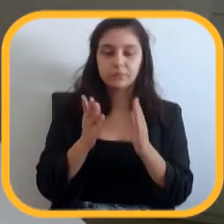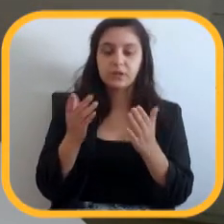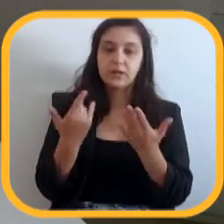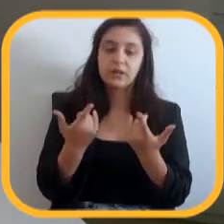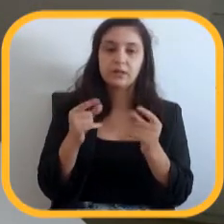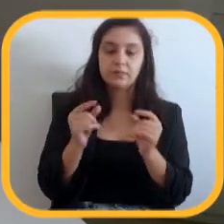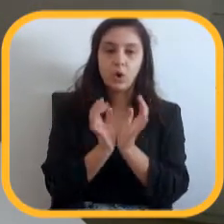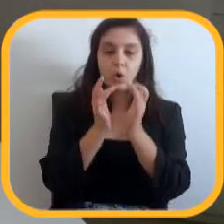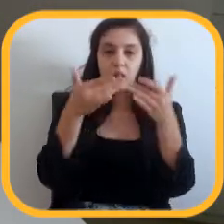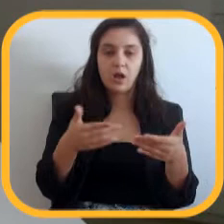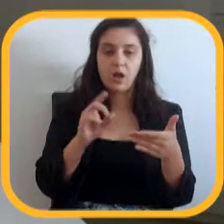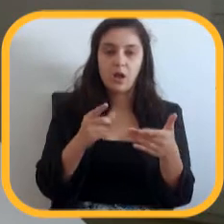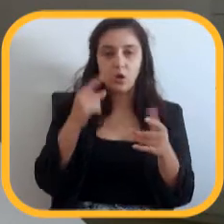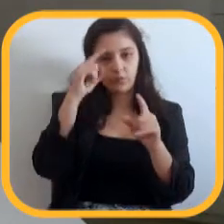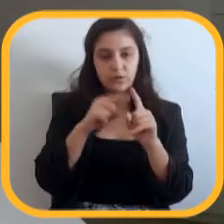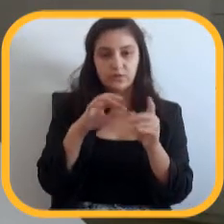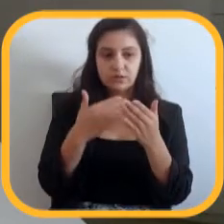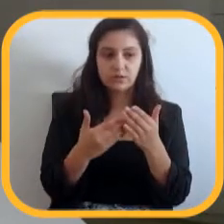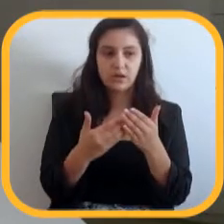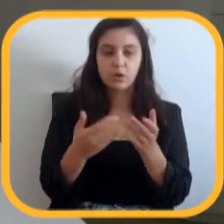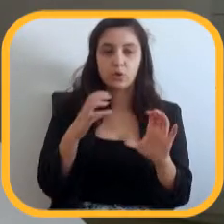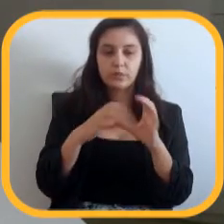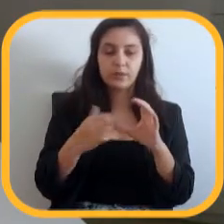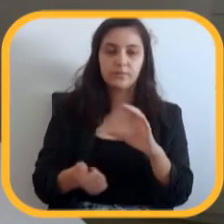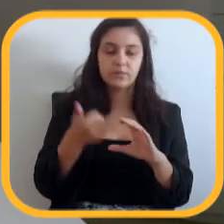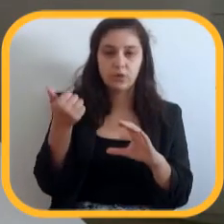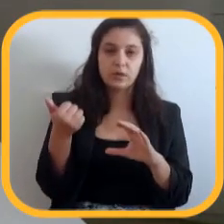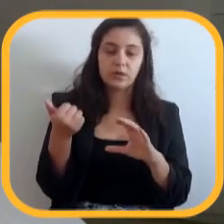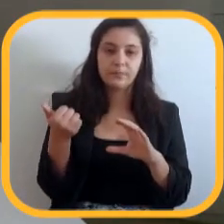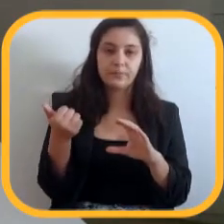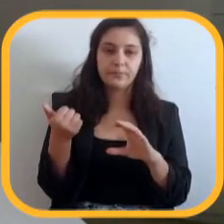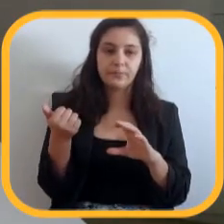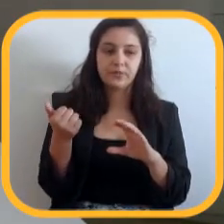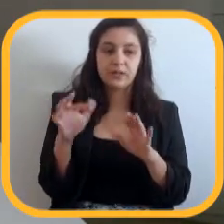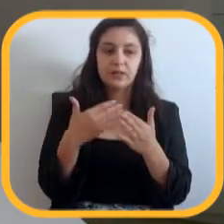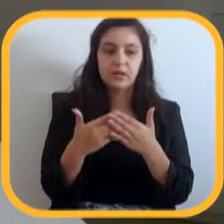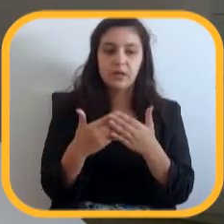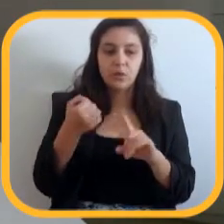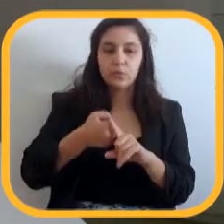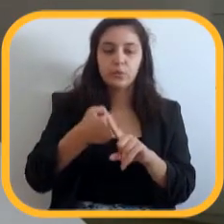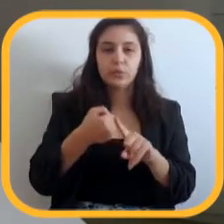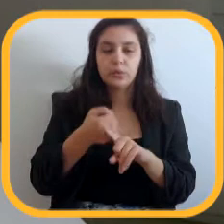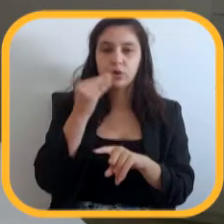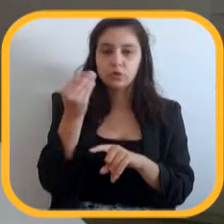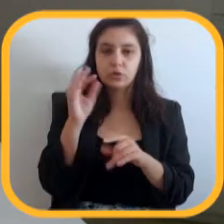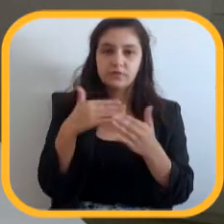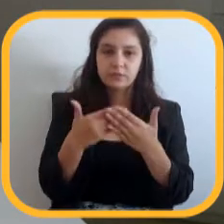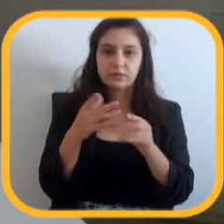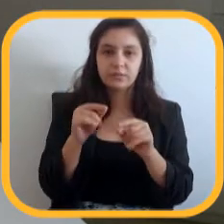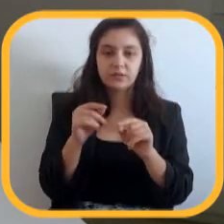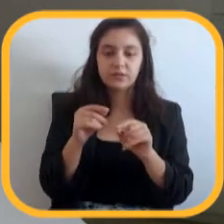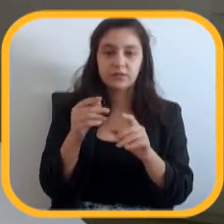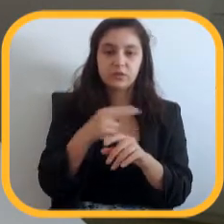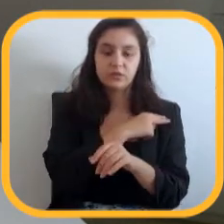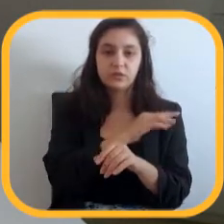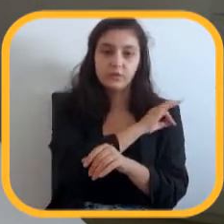Esta iniciativa tem como objetivos melhorar a comunicação, aumentar a capacidade de resiliência dos jovens perante as